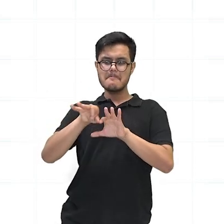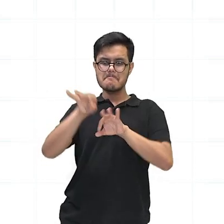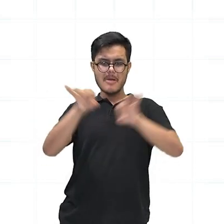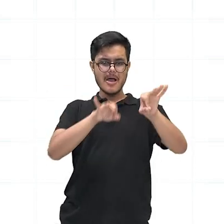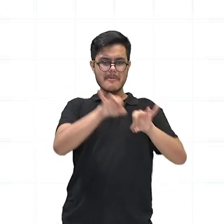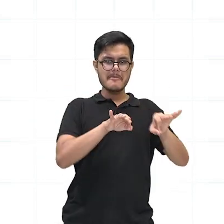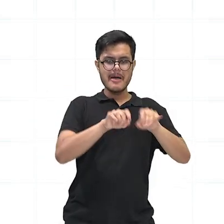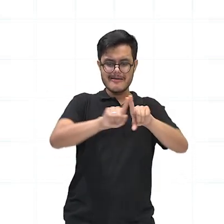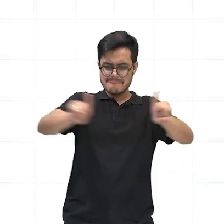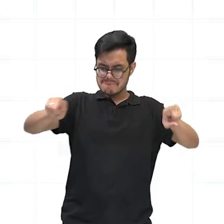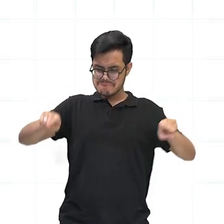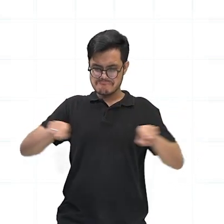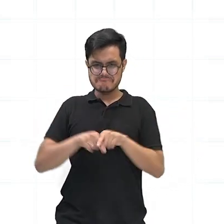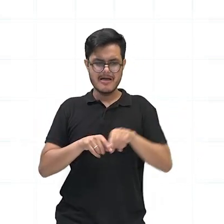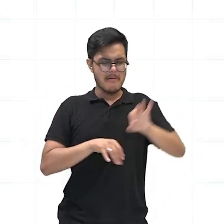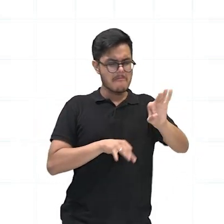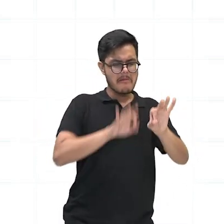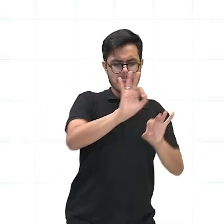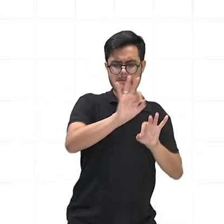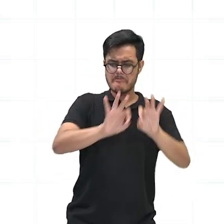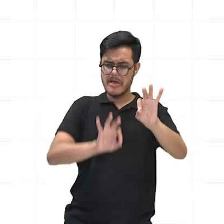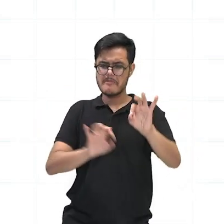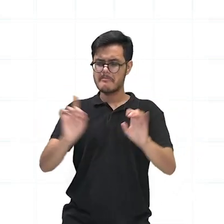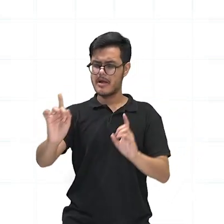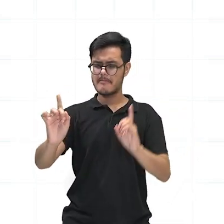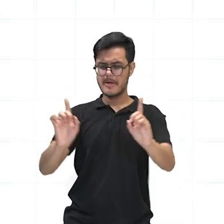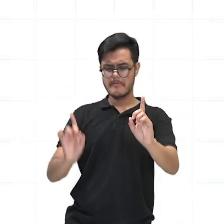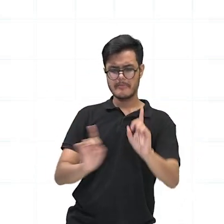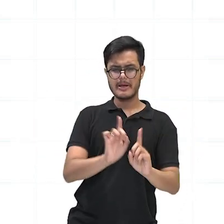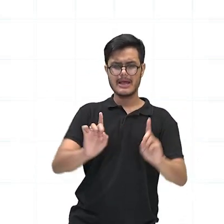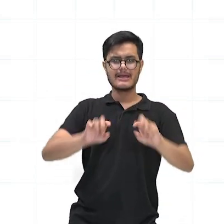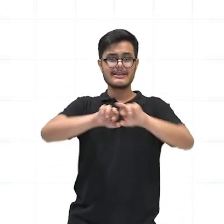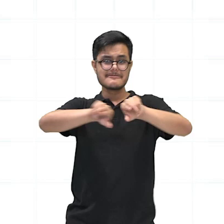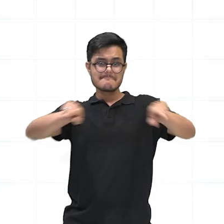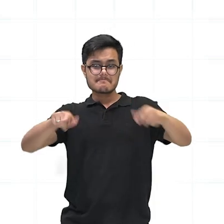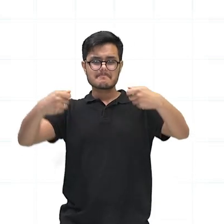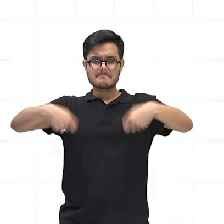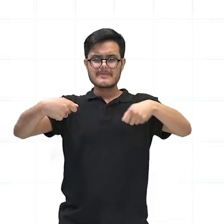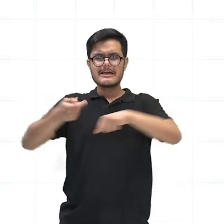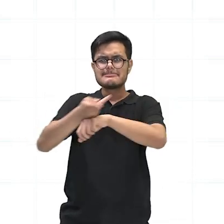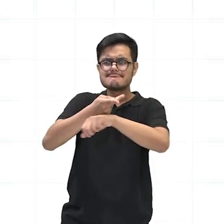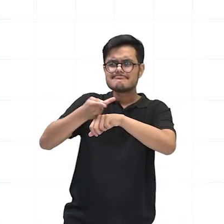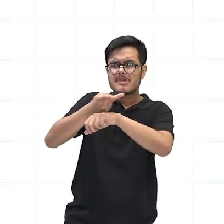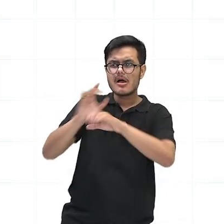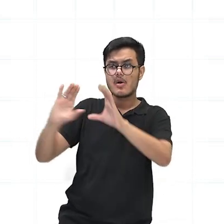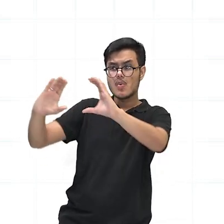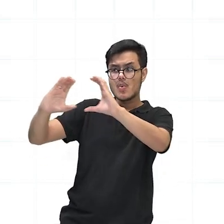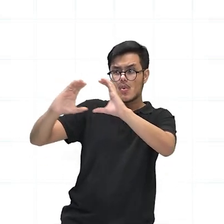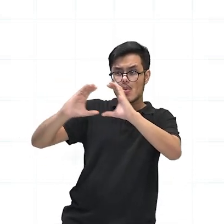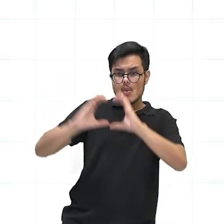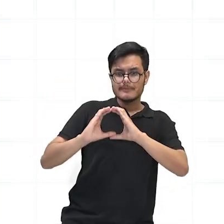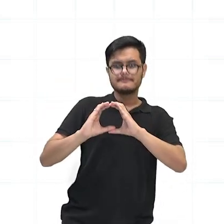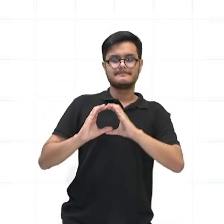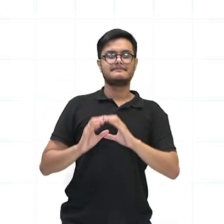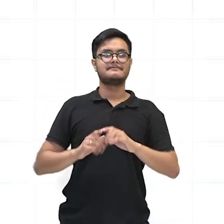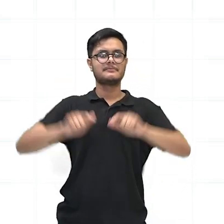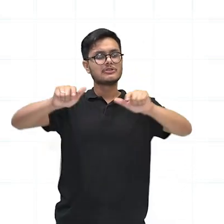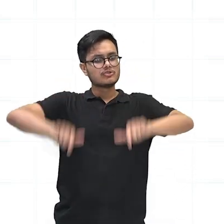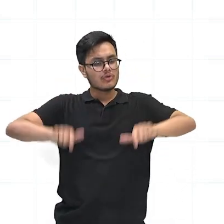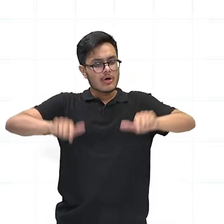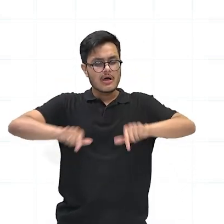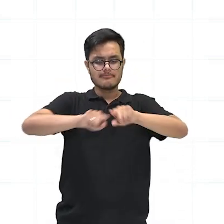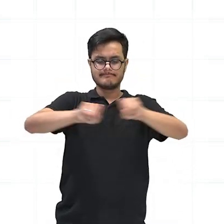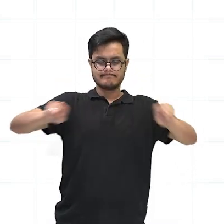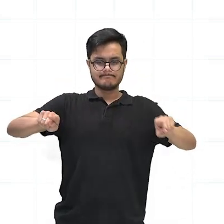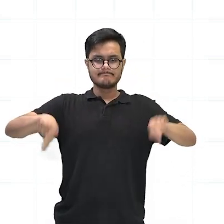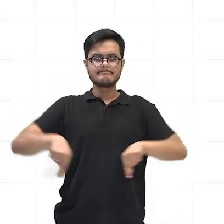campo, tá? E eles são responsáveis pela recuperação dessas bolas, que são rebatidas, né? Dentro do perímetro, tá